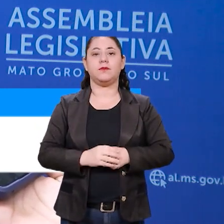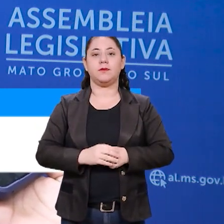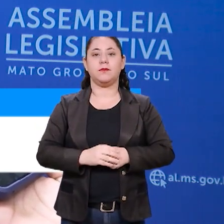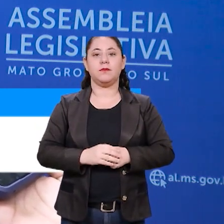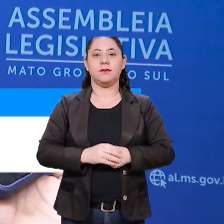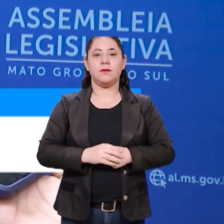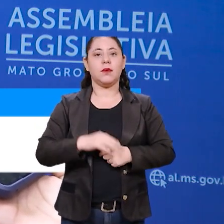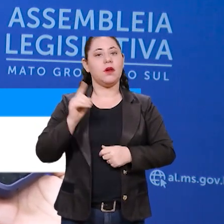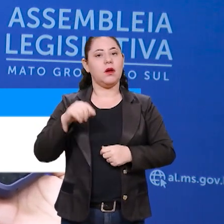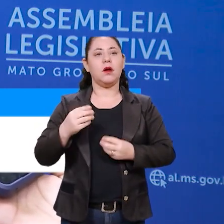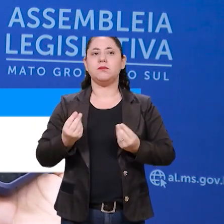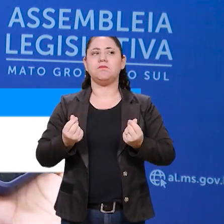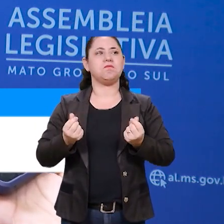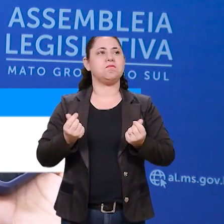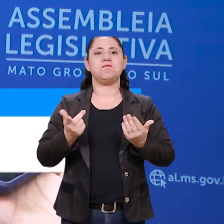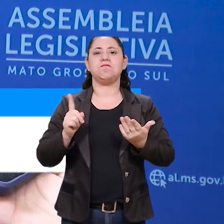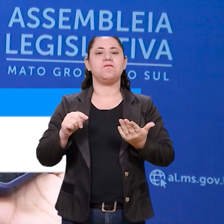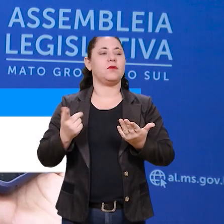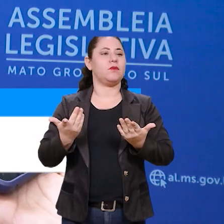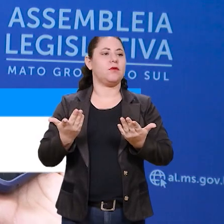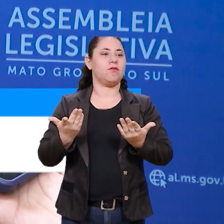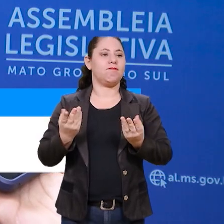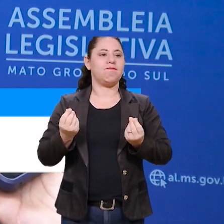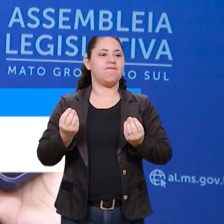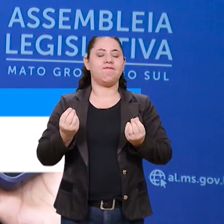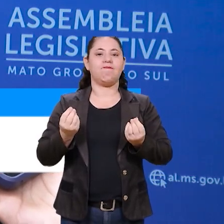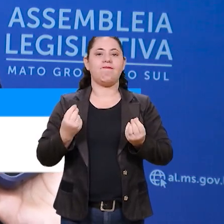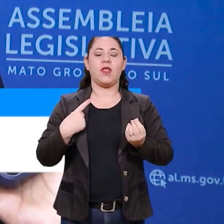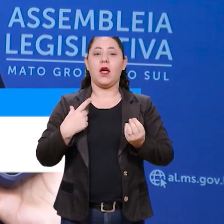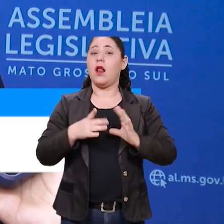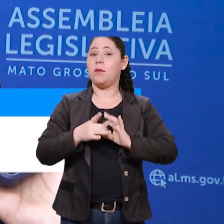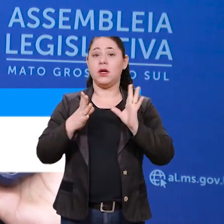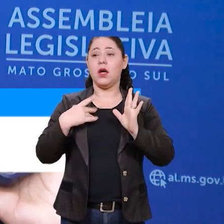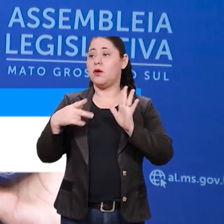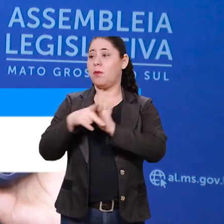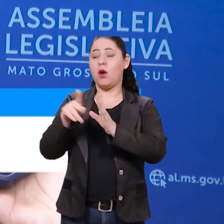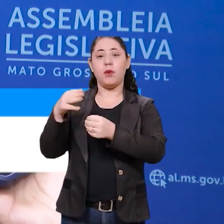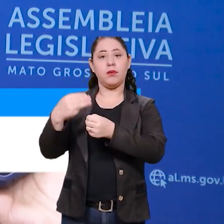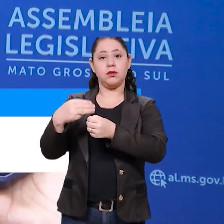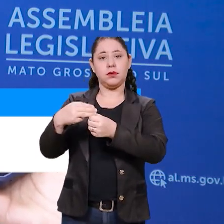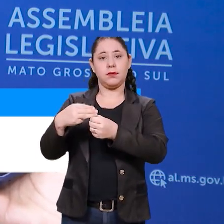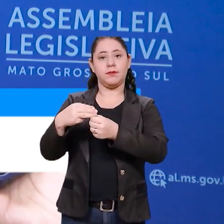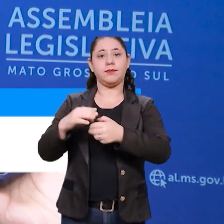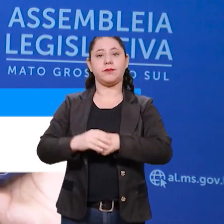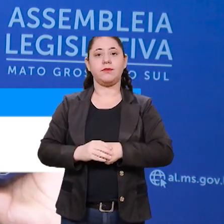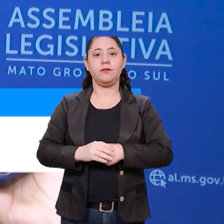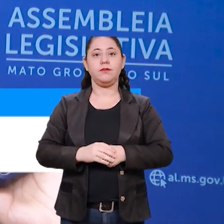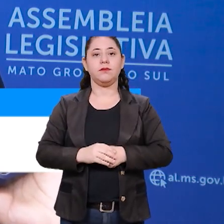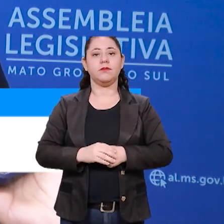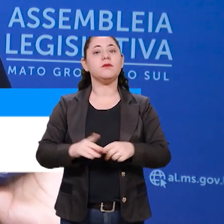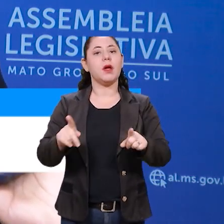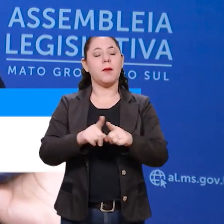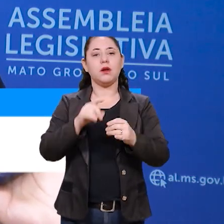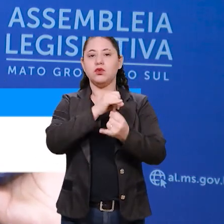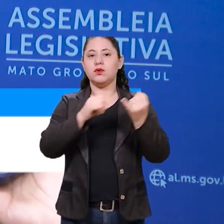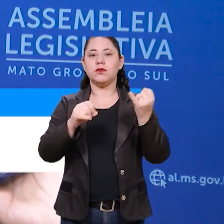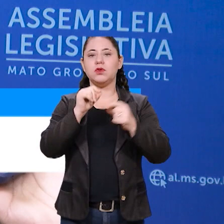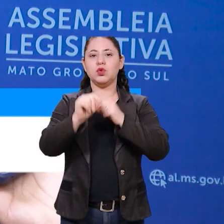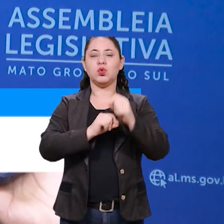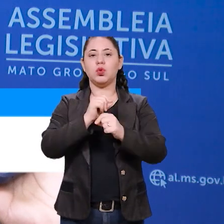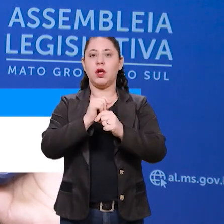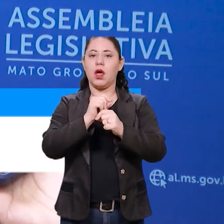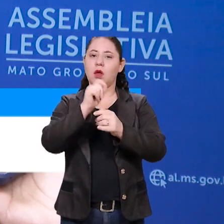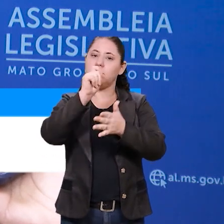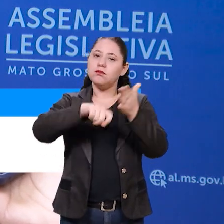e pedindo essa autonomia dos municípios e a divisão do